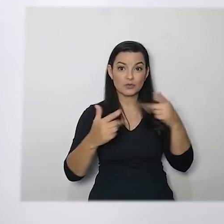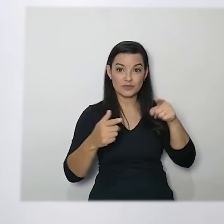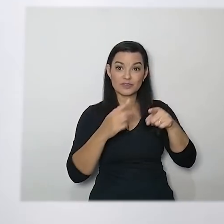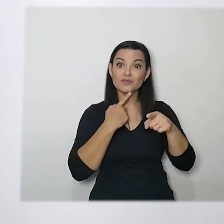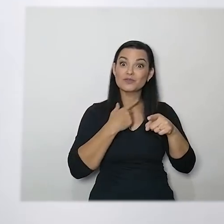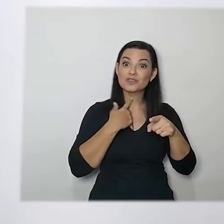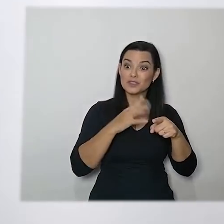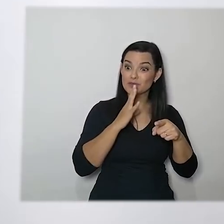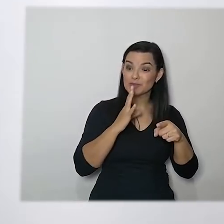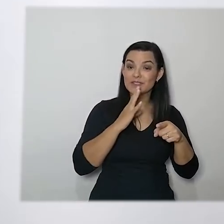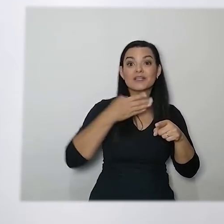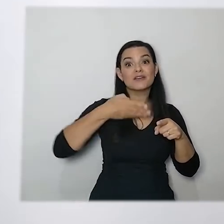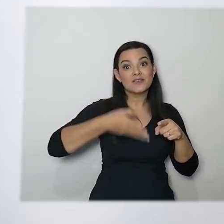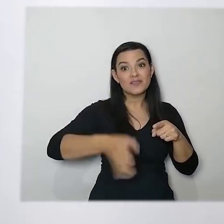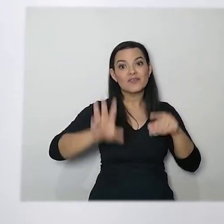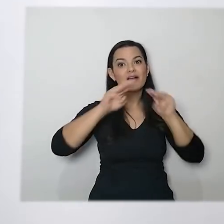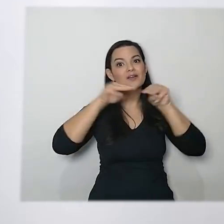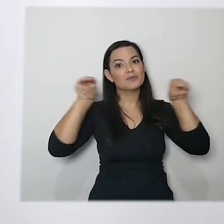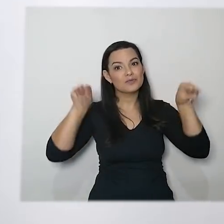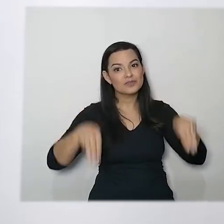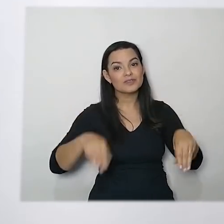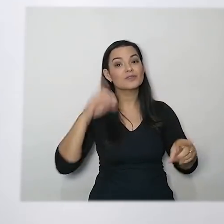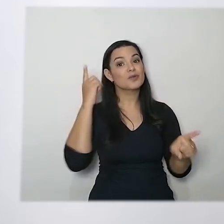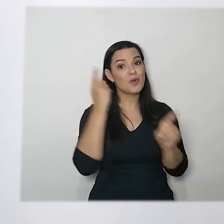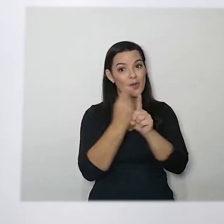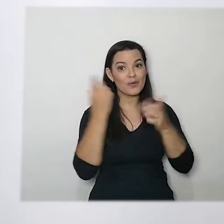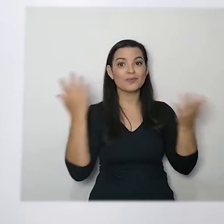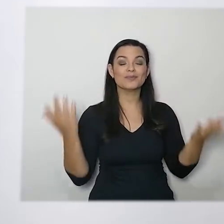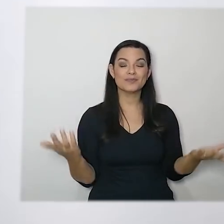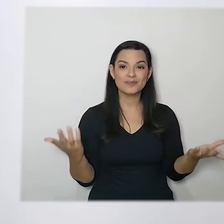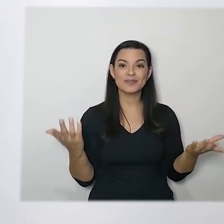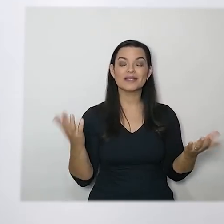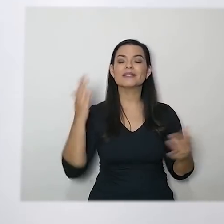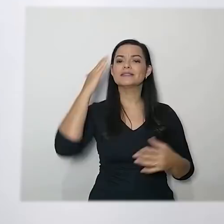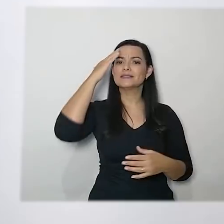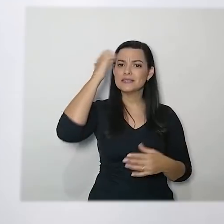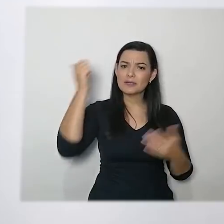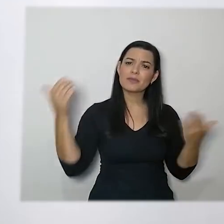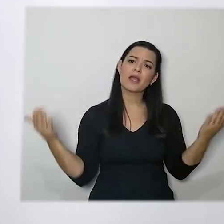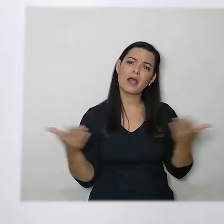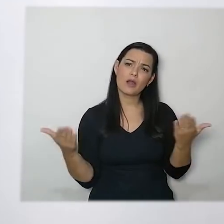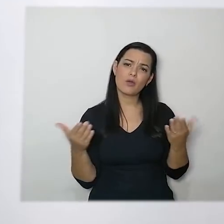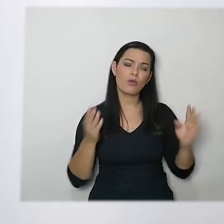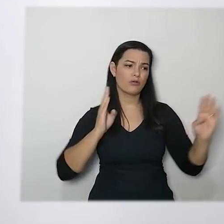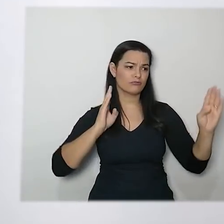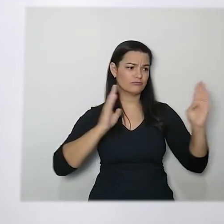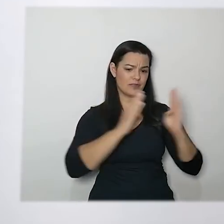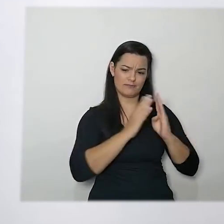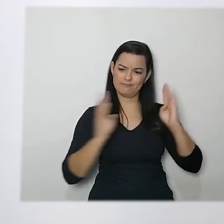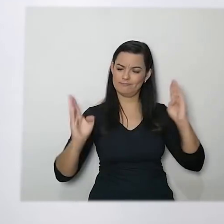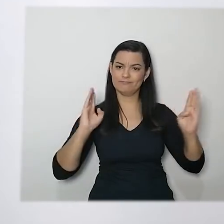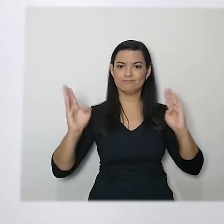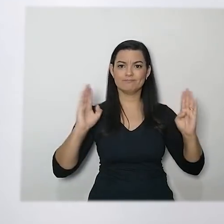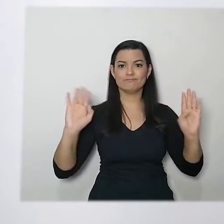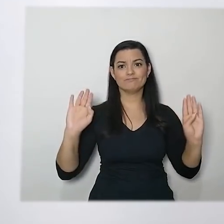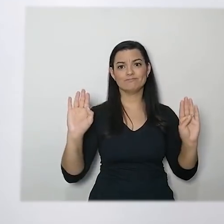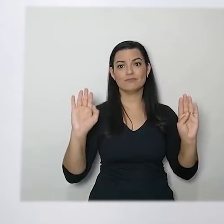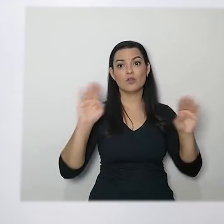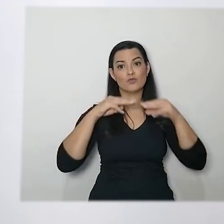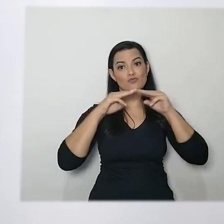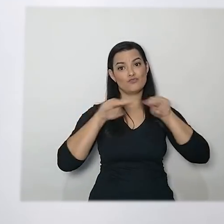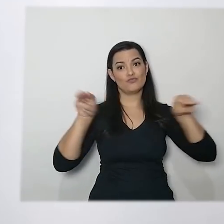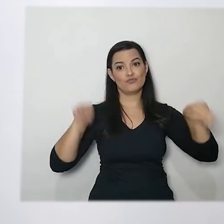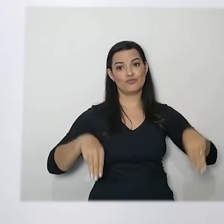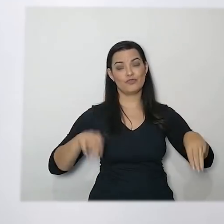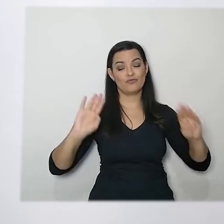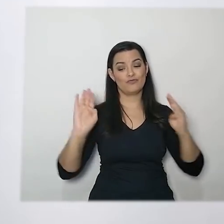você com certeza vai encontrar. A gente sabe que nesse momento os museus estão fechados devido à pandemia,